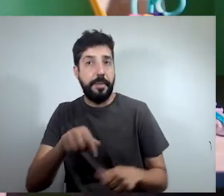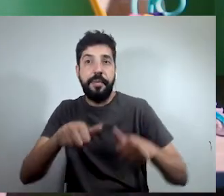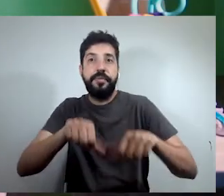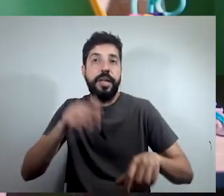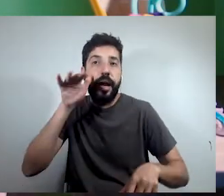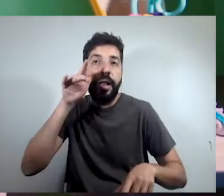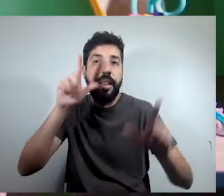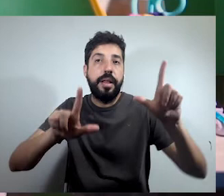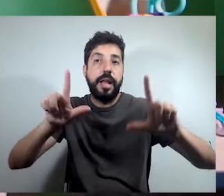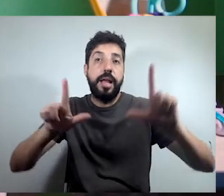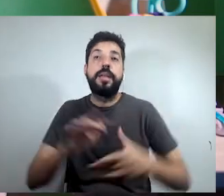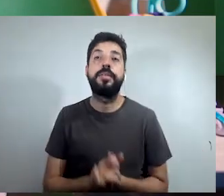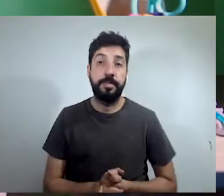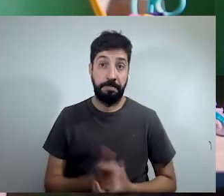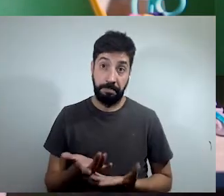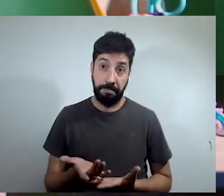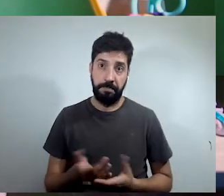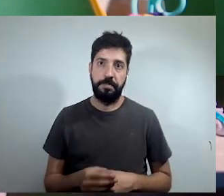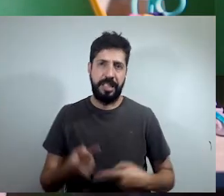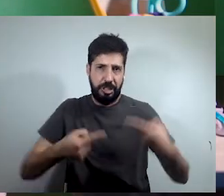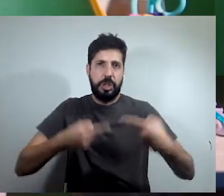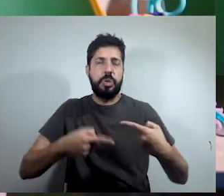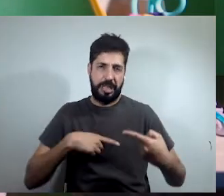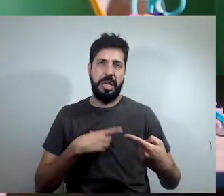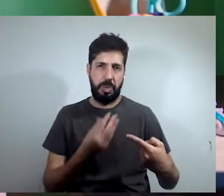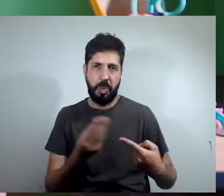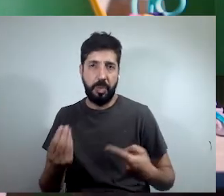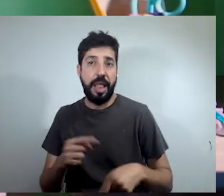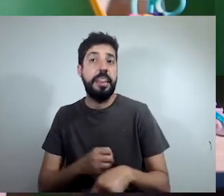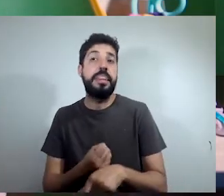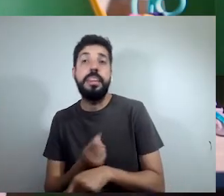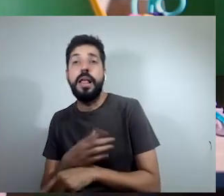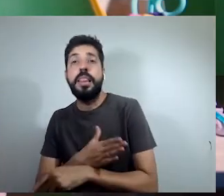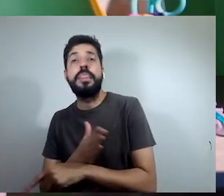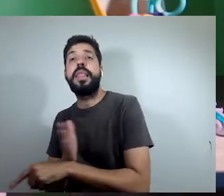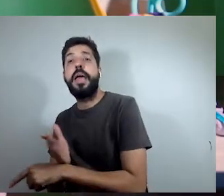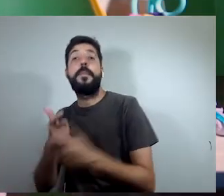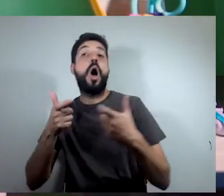fica na tela? Né? Então se discute muito quanto tempo, onde